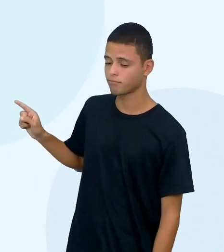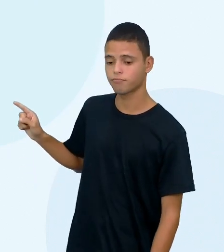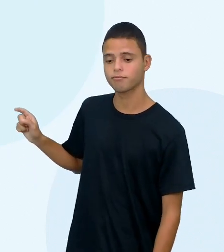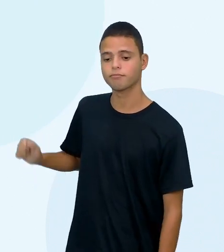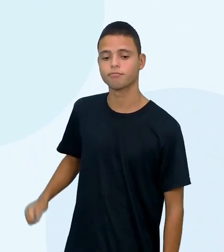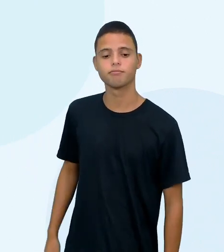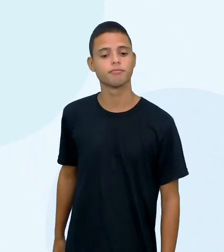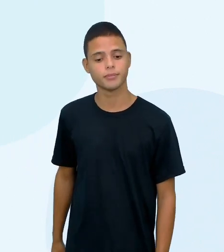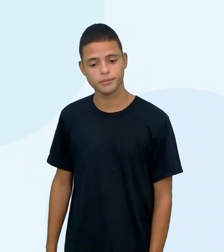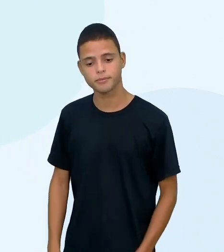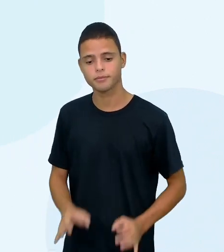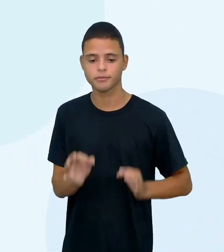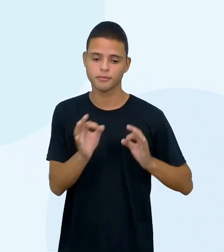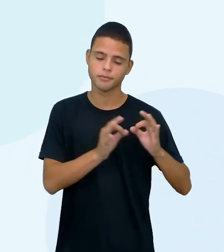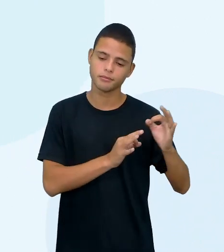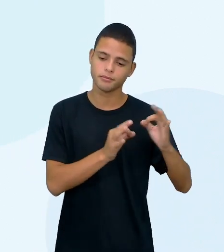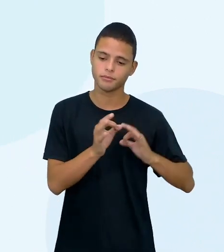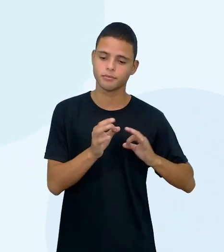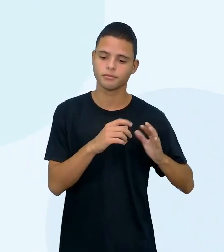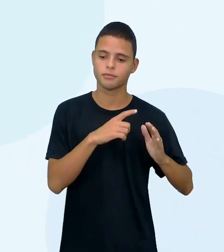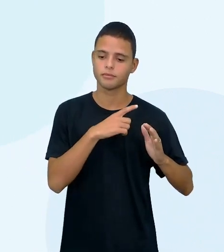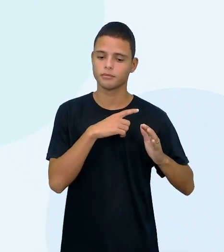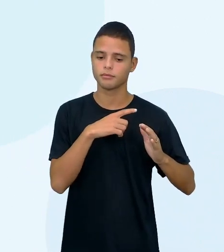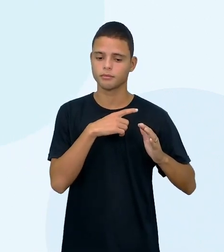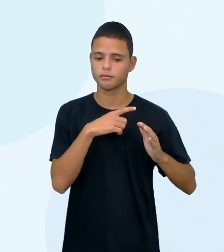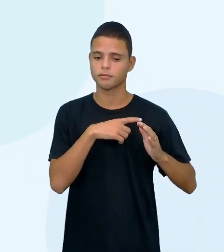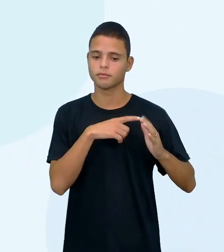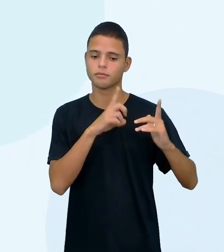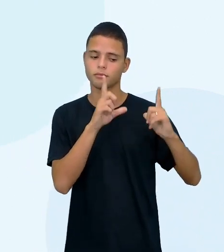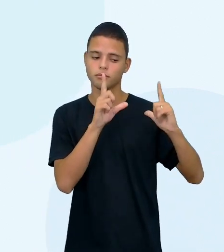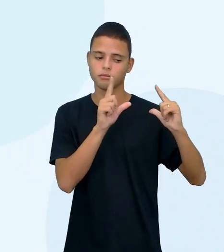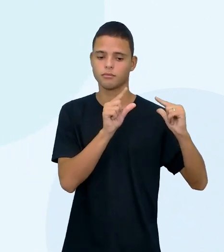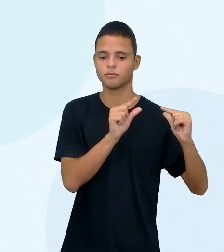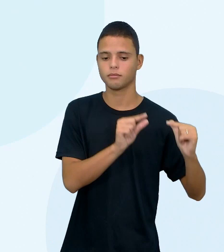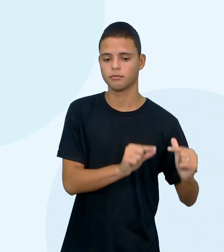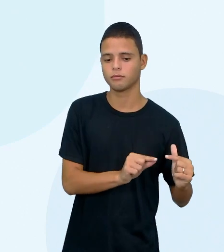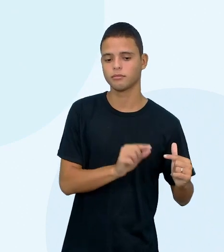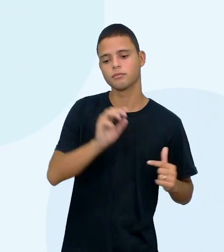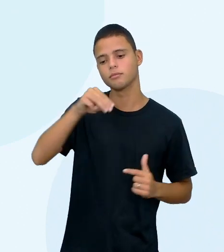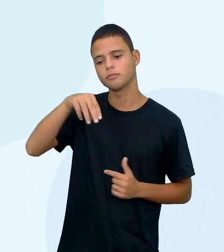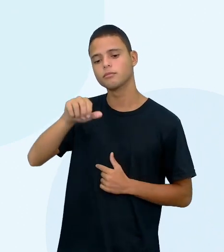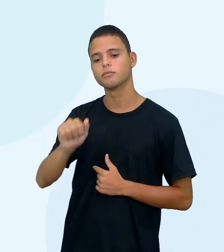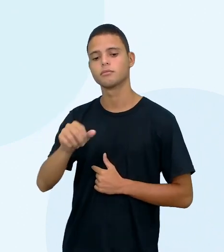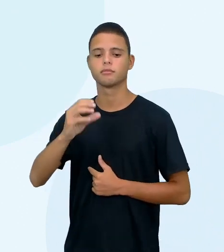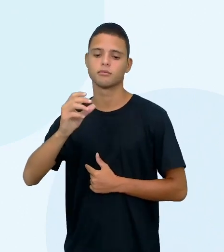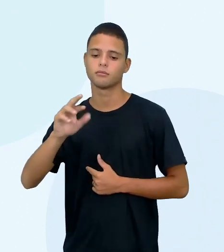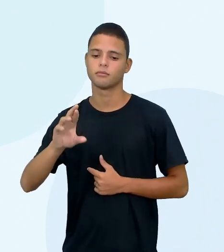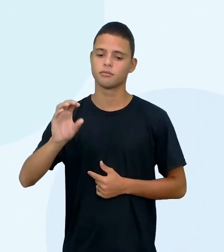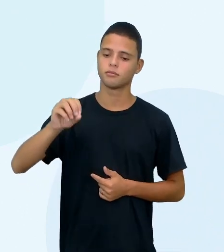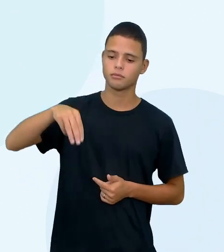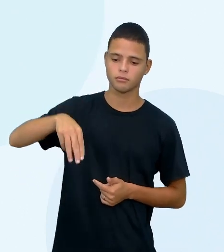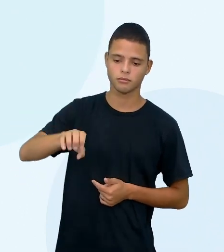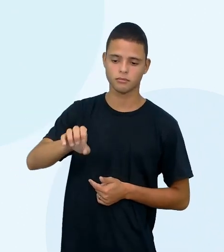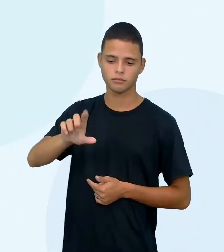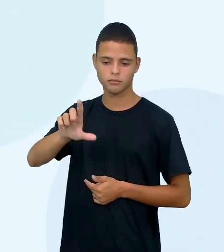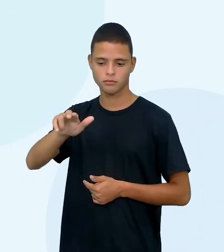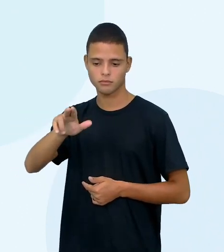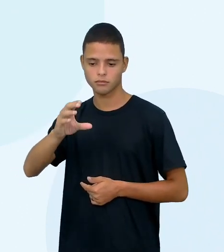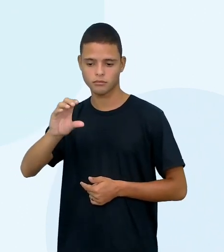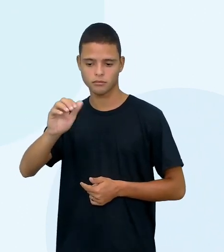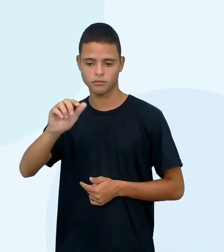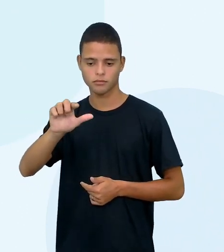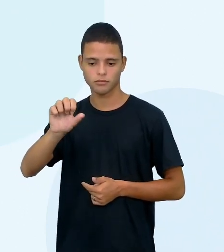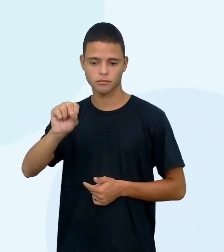do que um processo onde ocorre ali, olha, a redução de macromoléculas em moléculas menores.